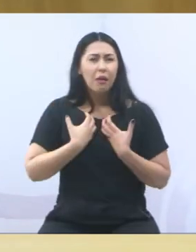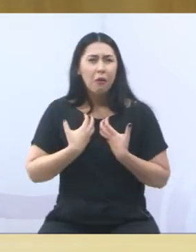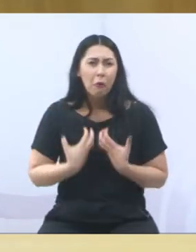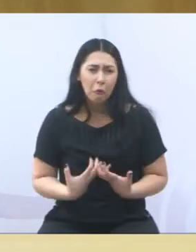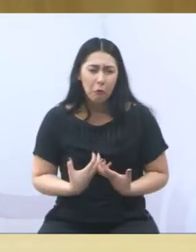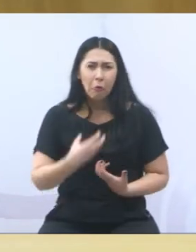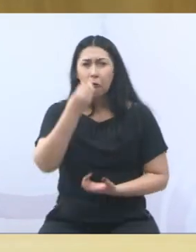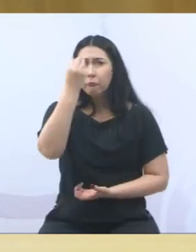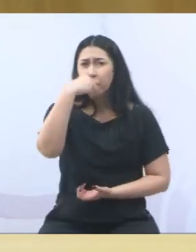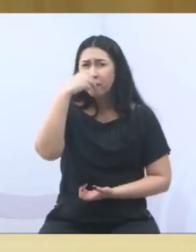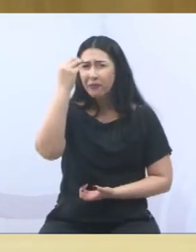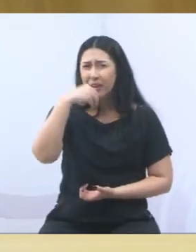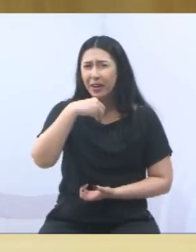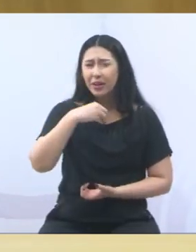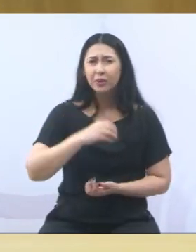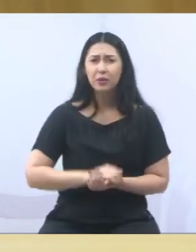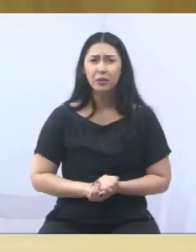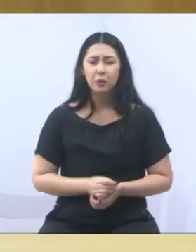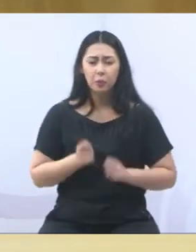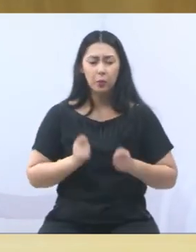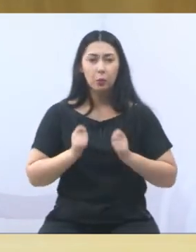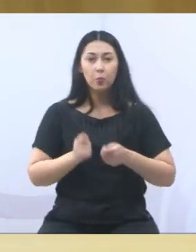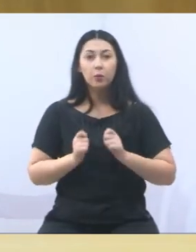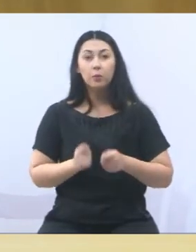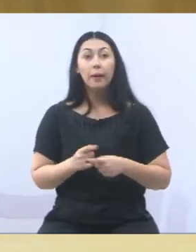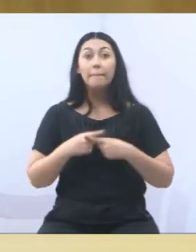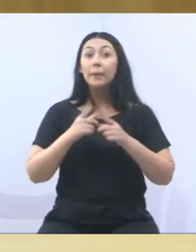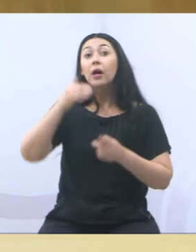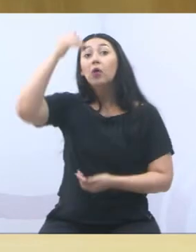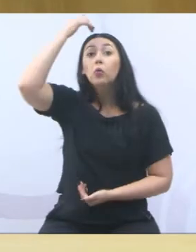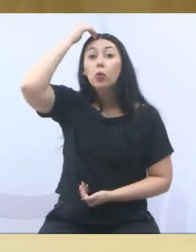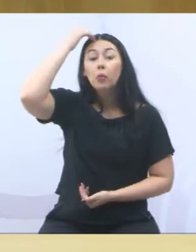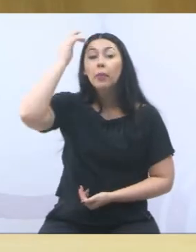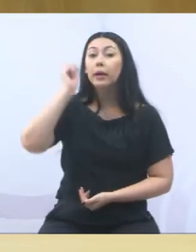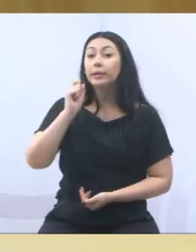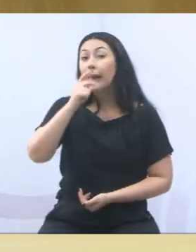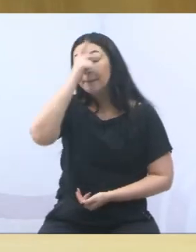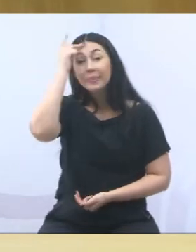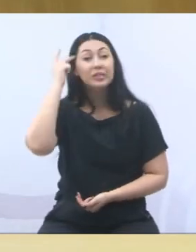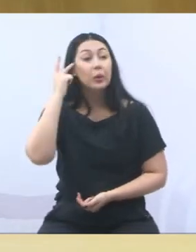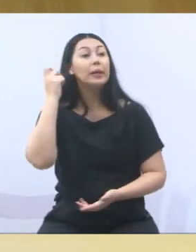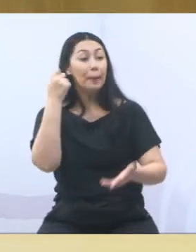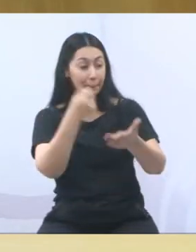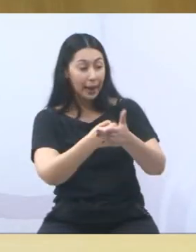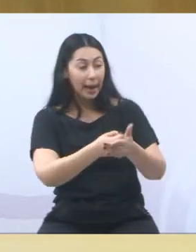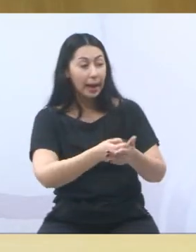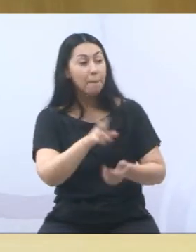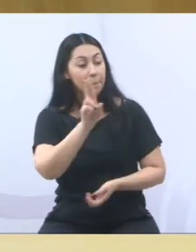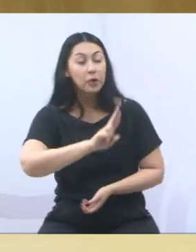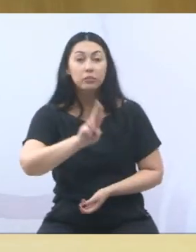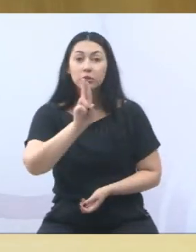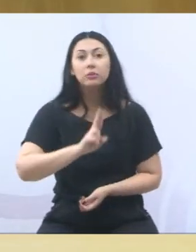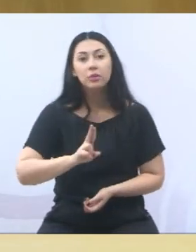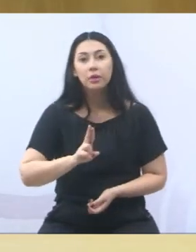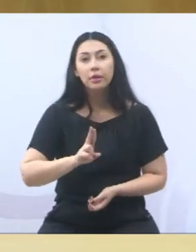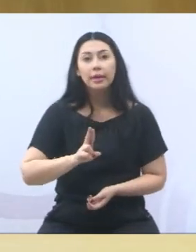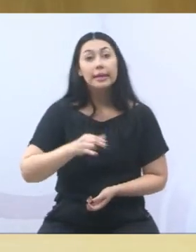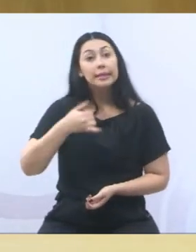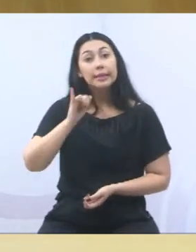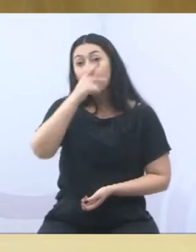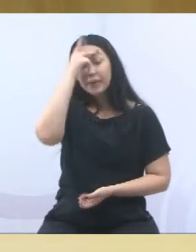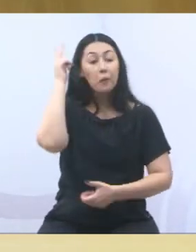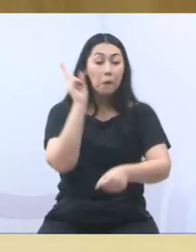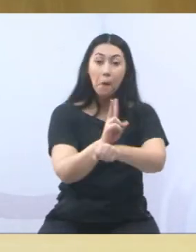é? Cheio de entulho. Agora, mais culpado é quem contrata essas carroças, né? De carroceiros que não cuidam dos seus